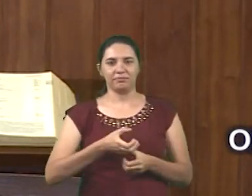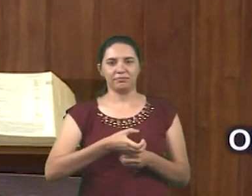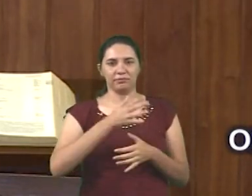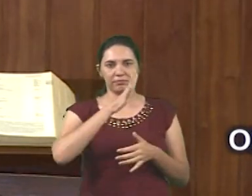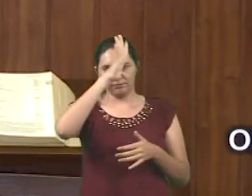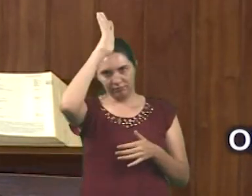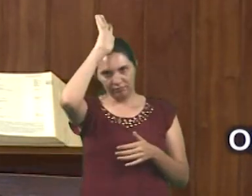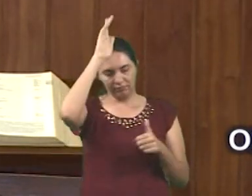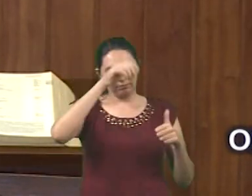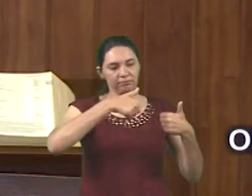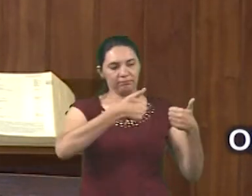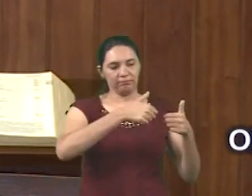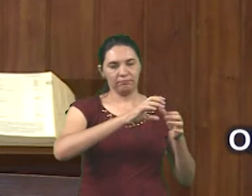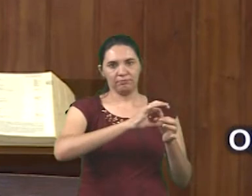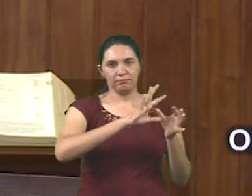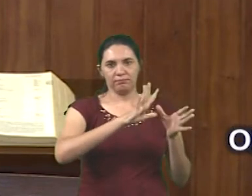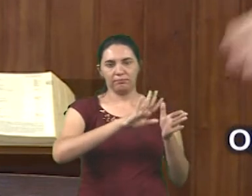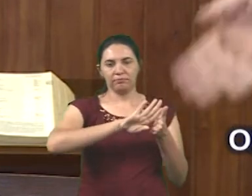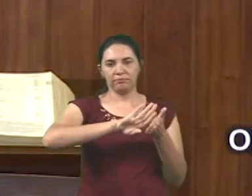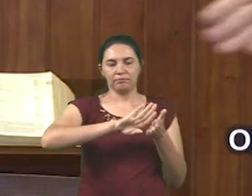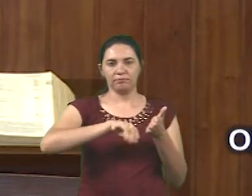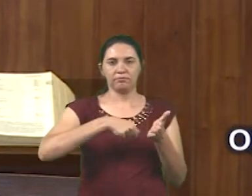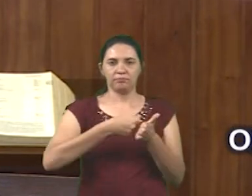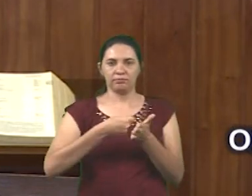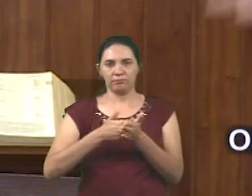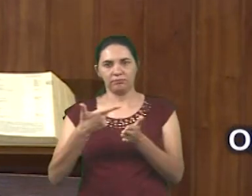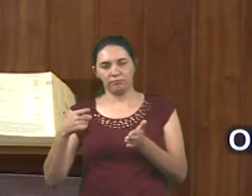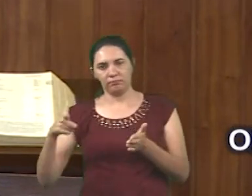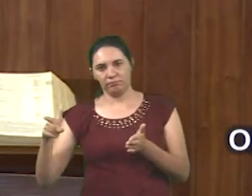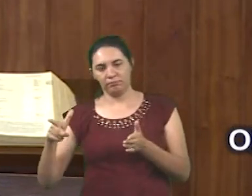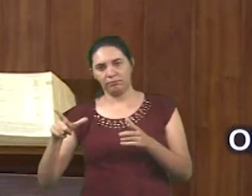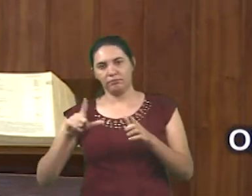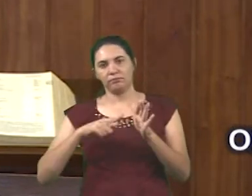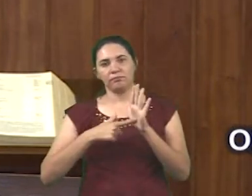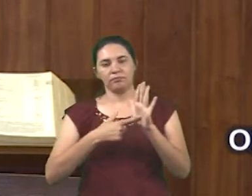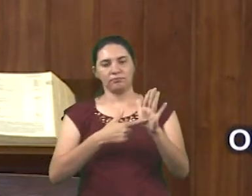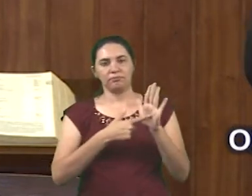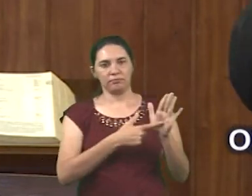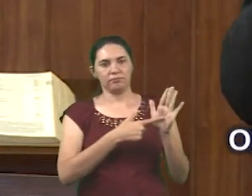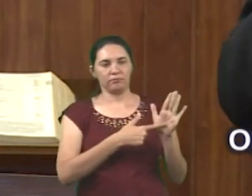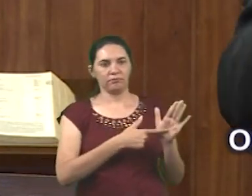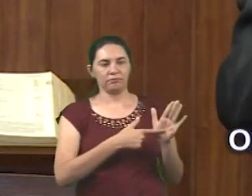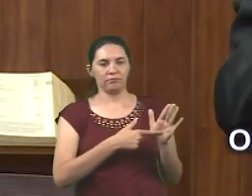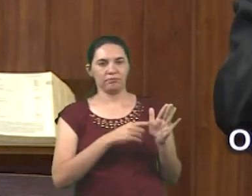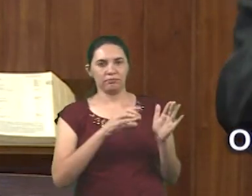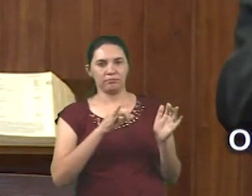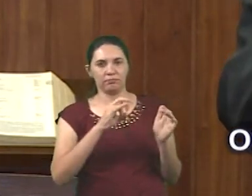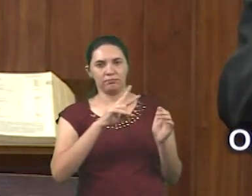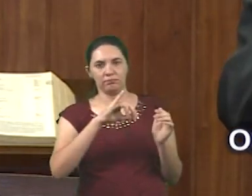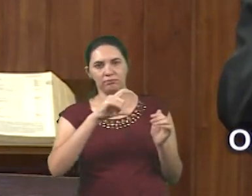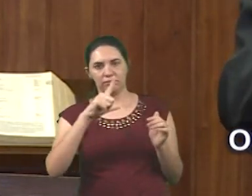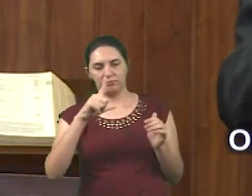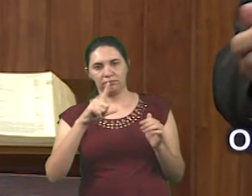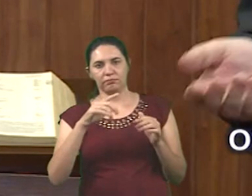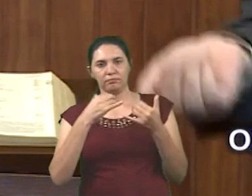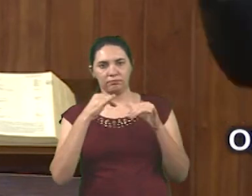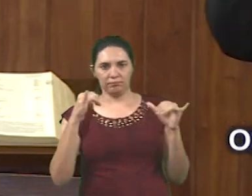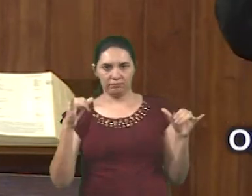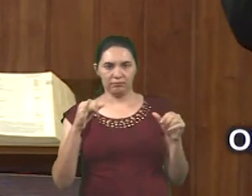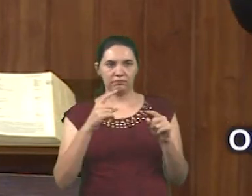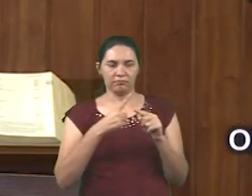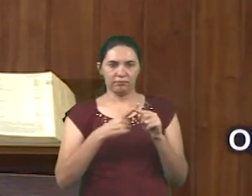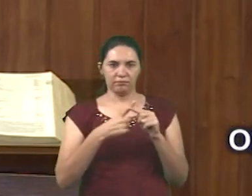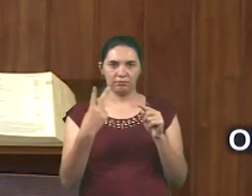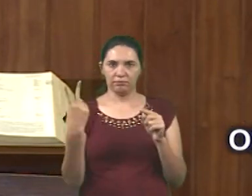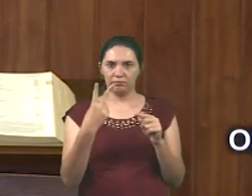se manifestar positivamente exclui a obrigatoriedade das outras manifestações tanto civil como elétrica porque